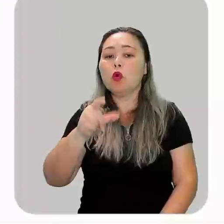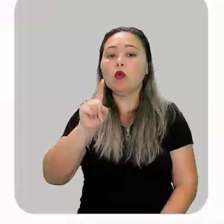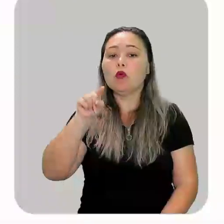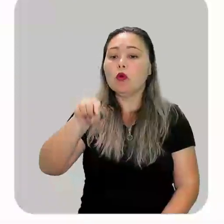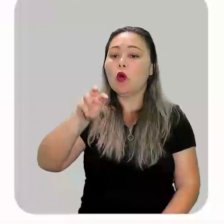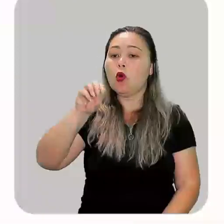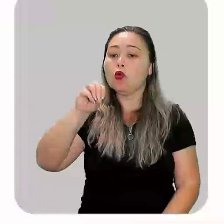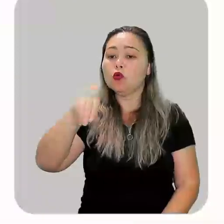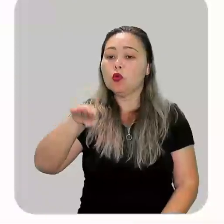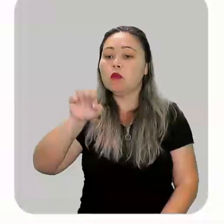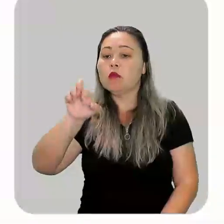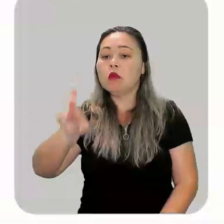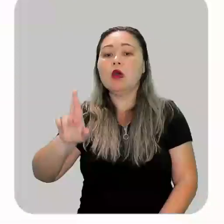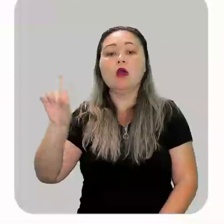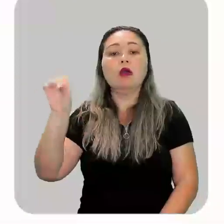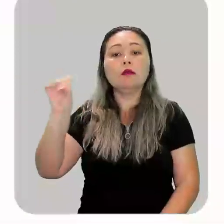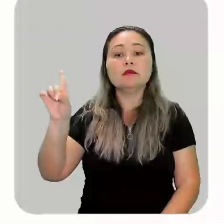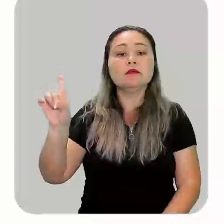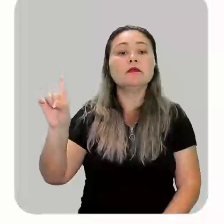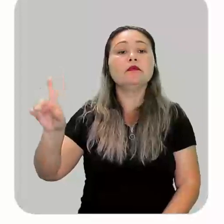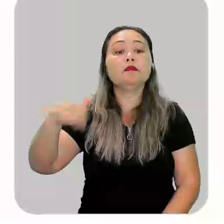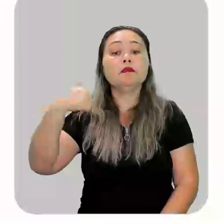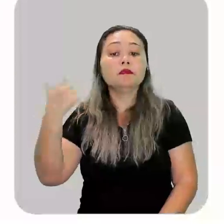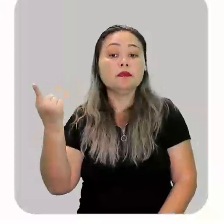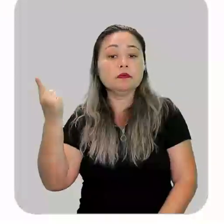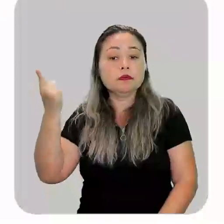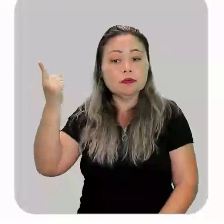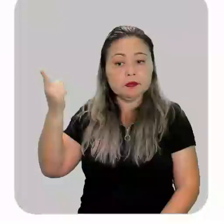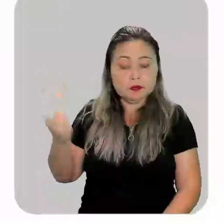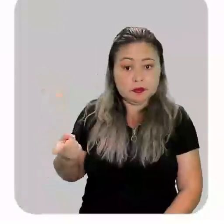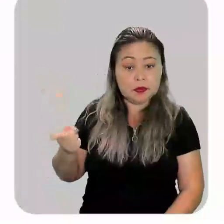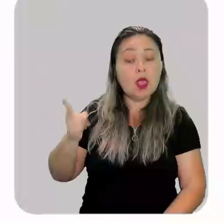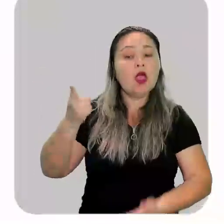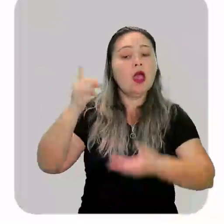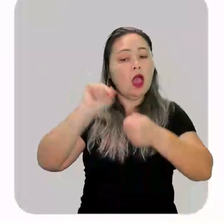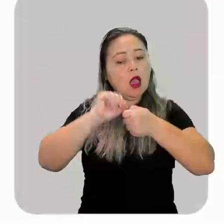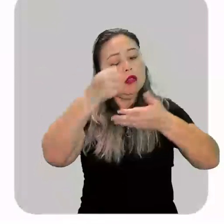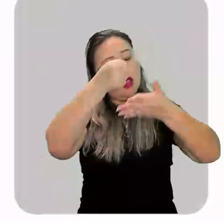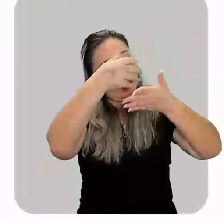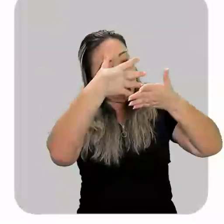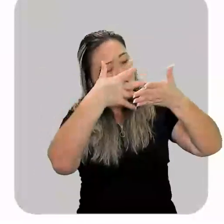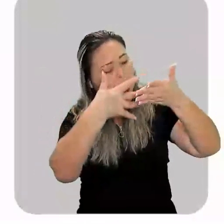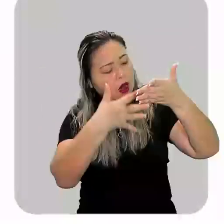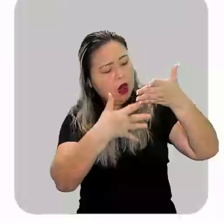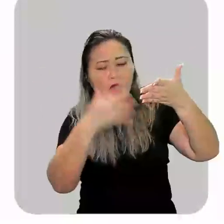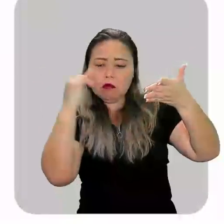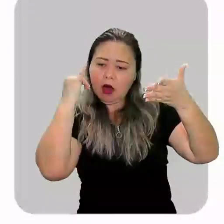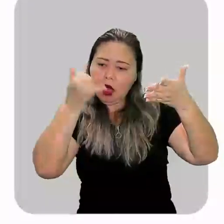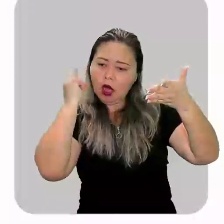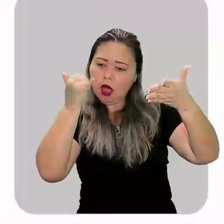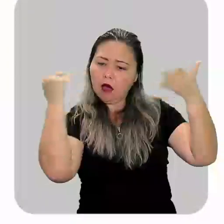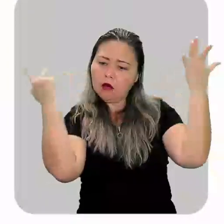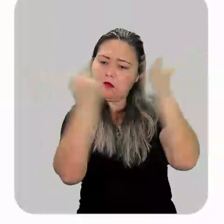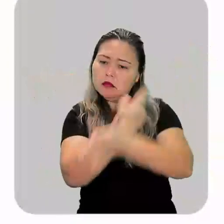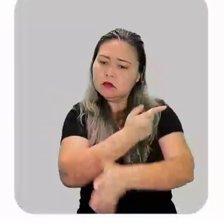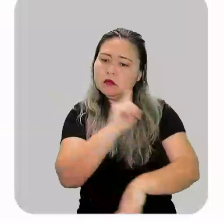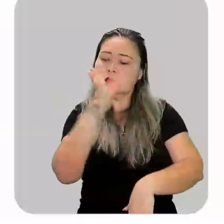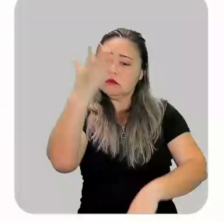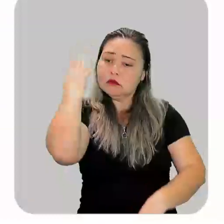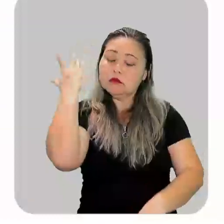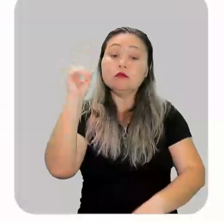folha.uol.com. Beleza. Aí vem o comando. Viram? Ó, primeiro ele contou uma história de um fato ocorrido